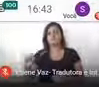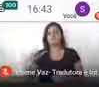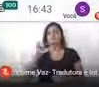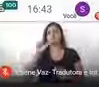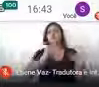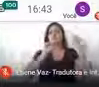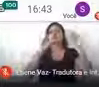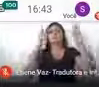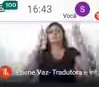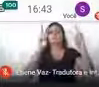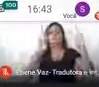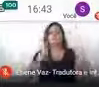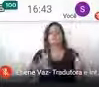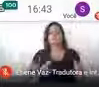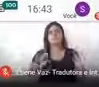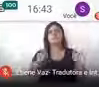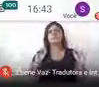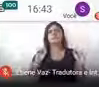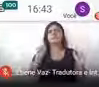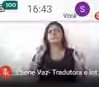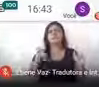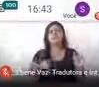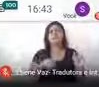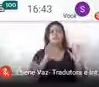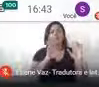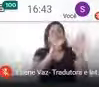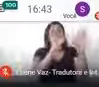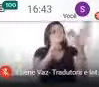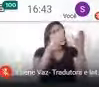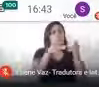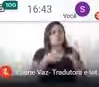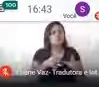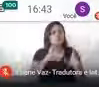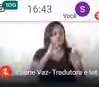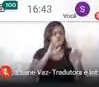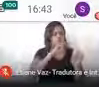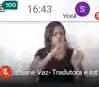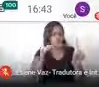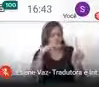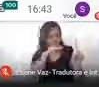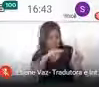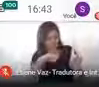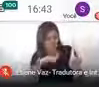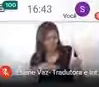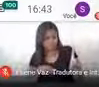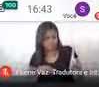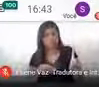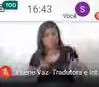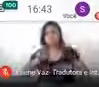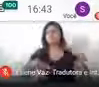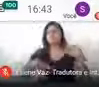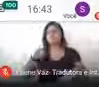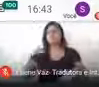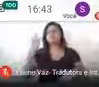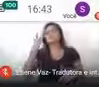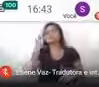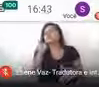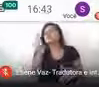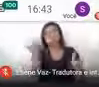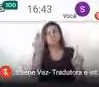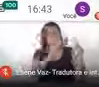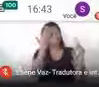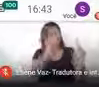temos de dar visibilidade àqueles que não estão tendo, né, que não estão tendo essa visibilidade.